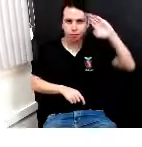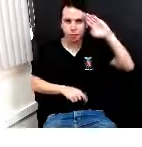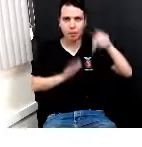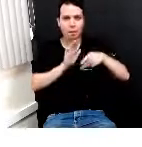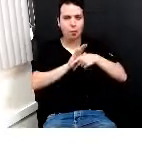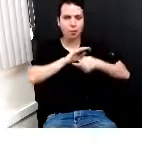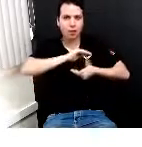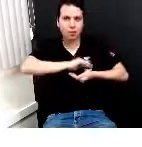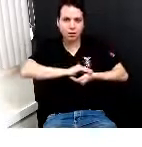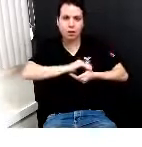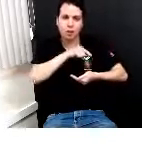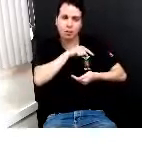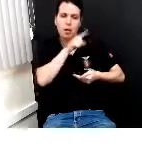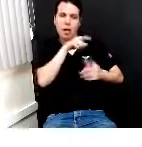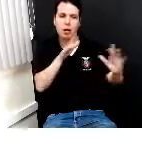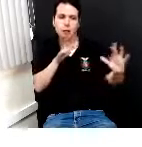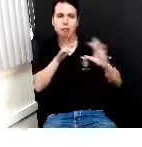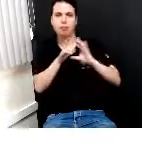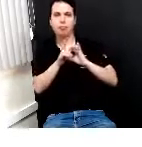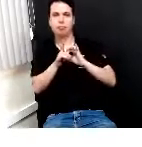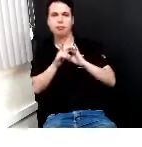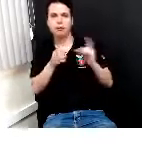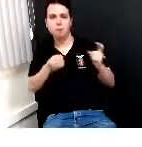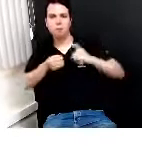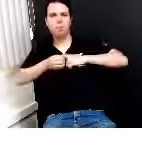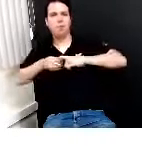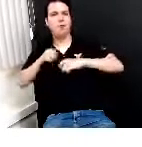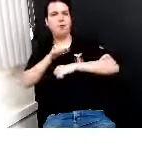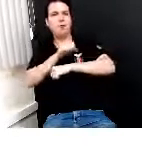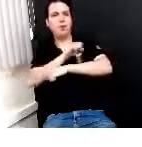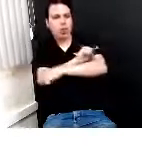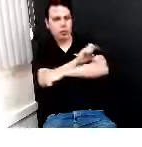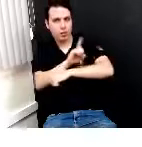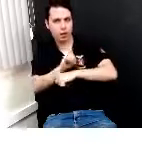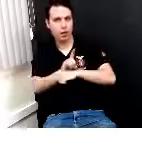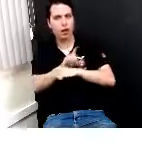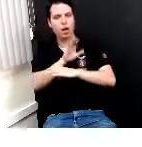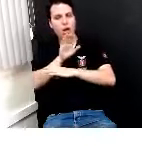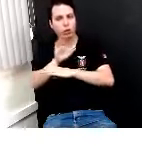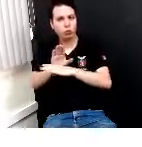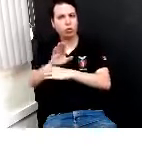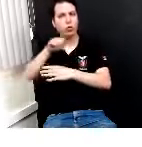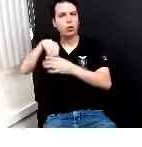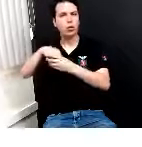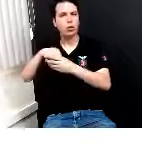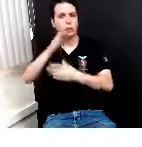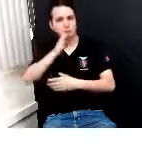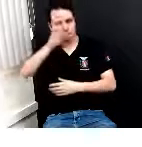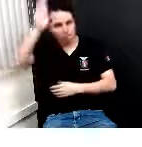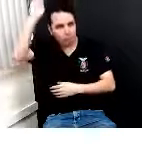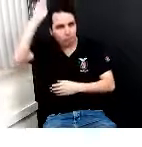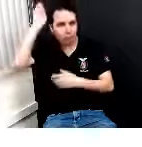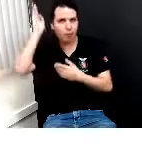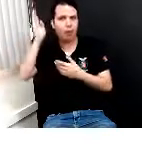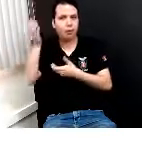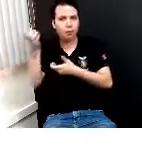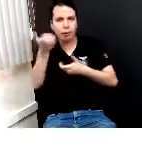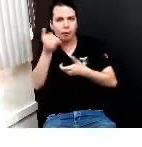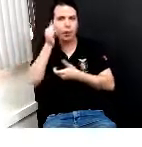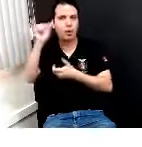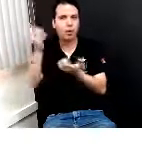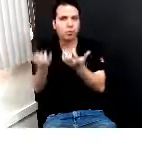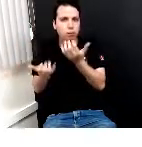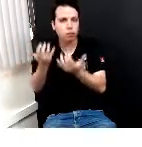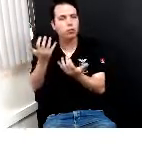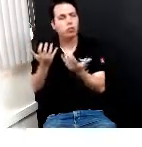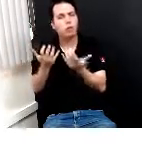parceira da Secretaria de Educação, né, no Brigada Escolar e, né, e várias ações que a gente tem desempenhado, então agradeço bastante. E chamo o